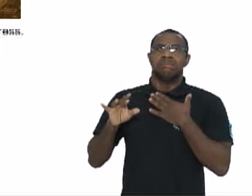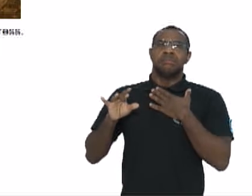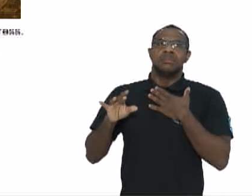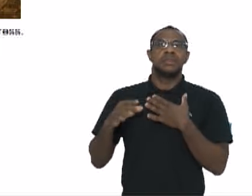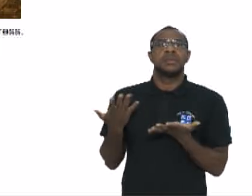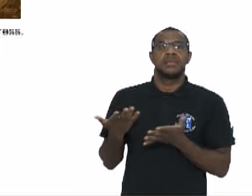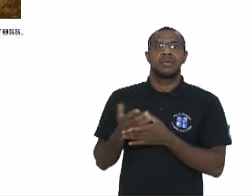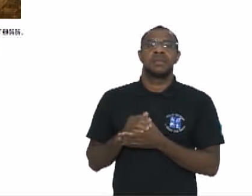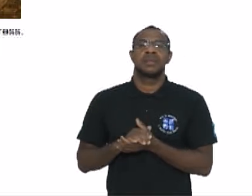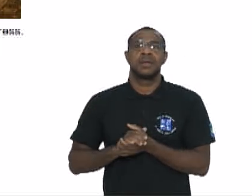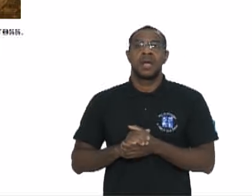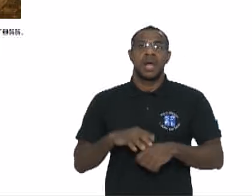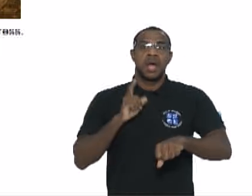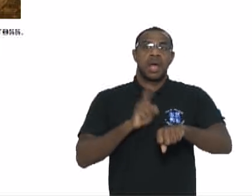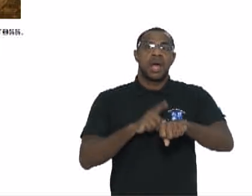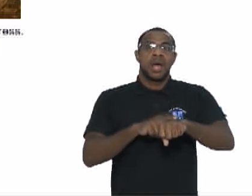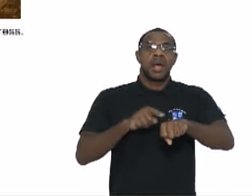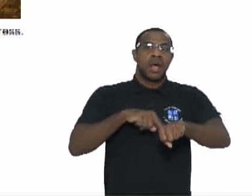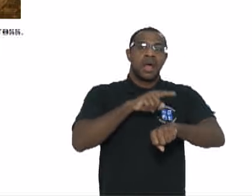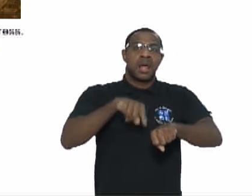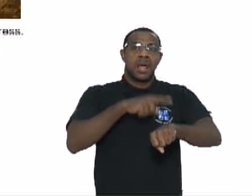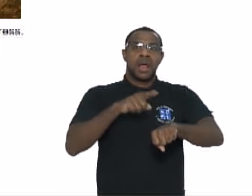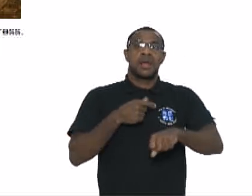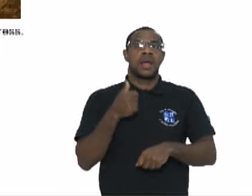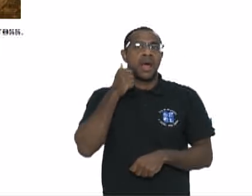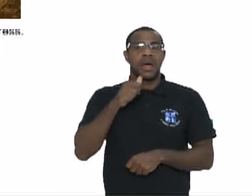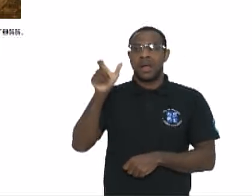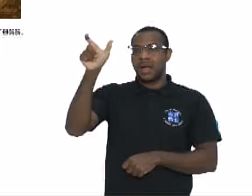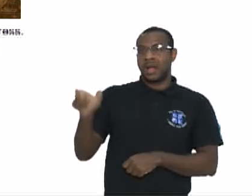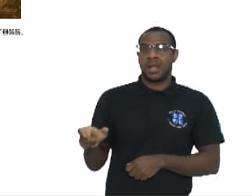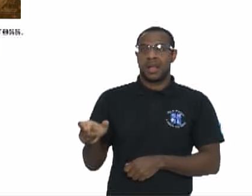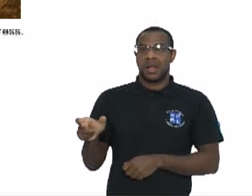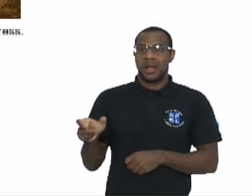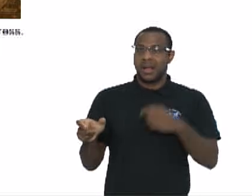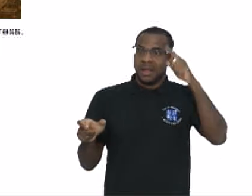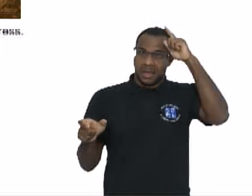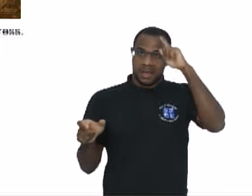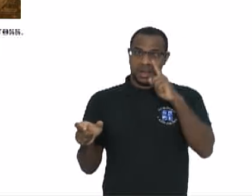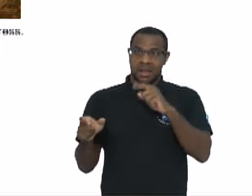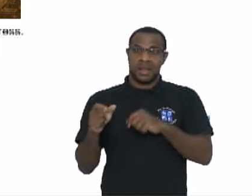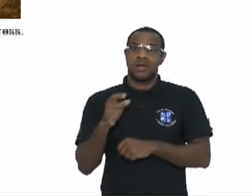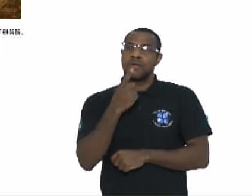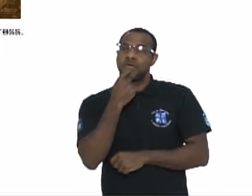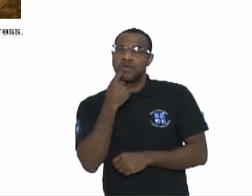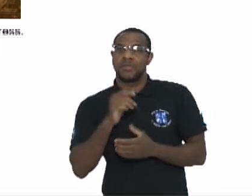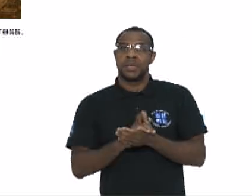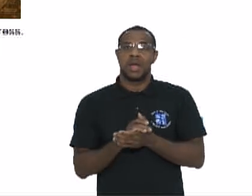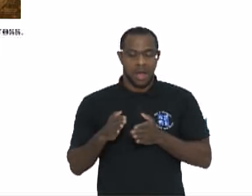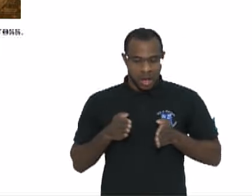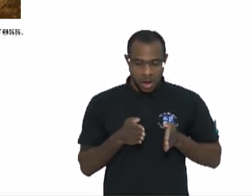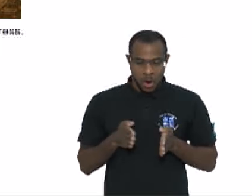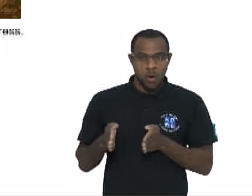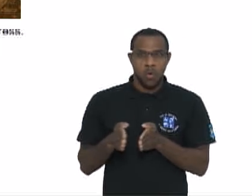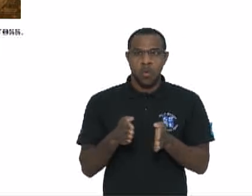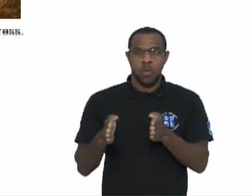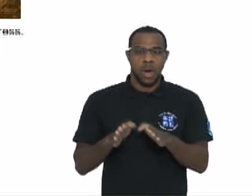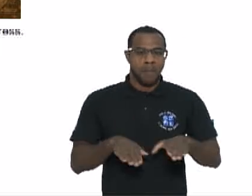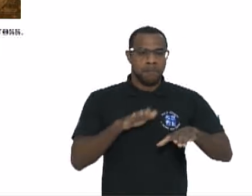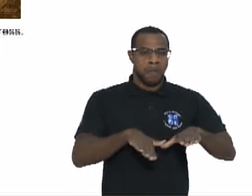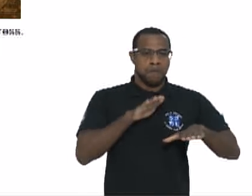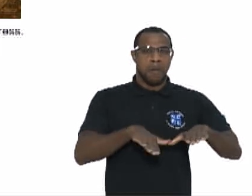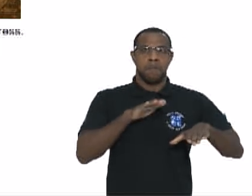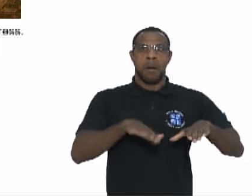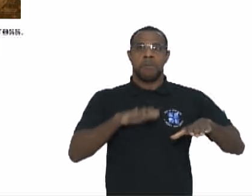claridade das 2 horas, ela era ruiva. Na rua vazia, as pedras vibravam de calor.